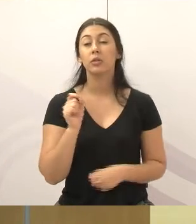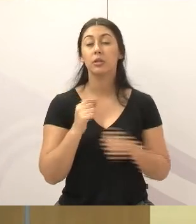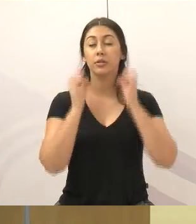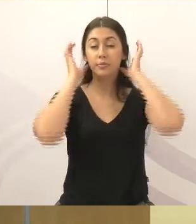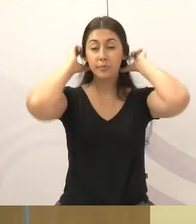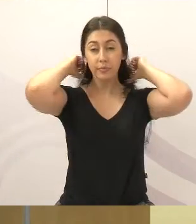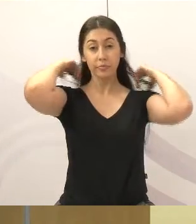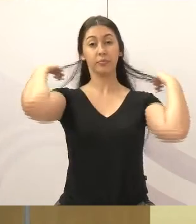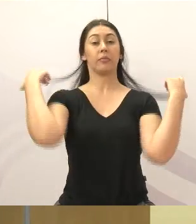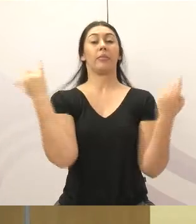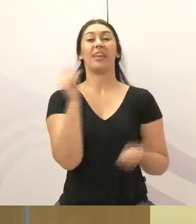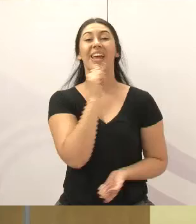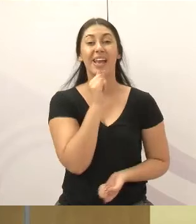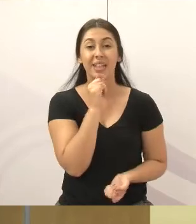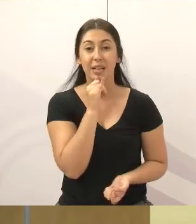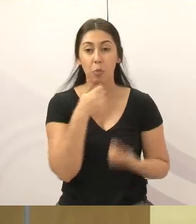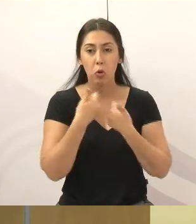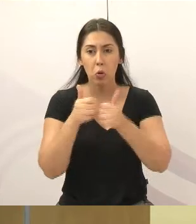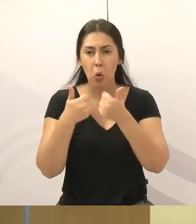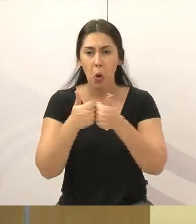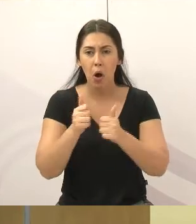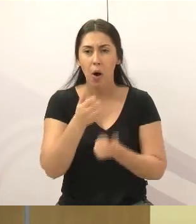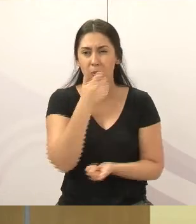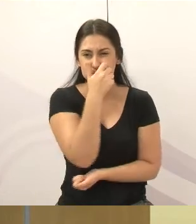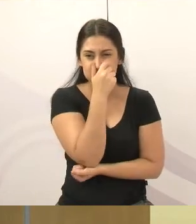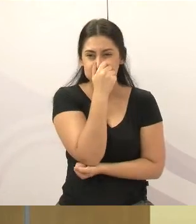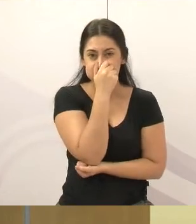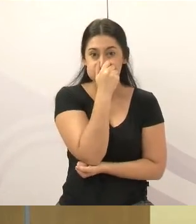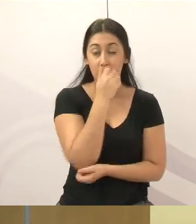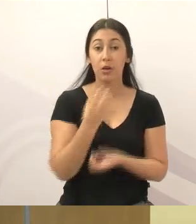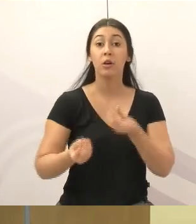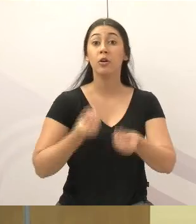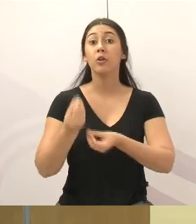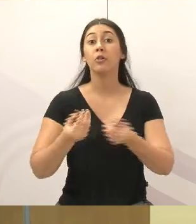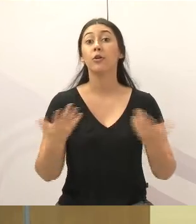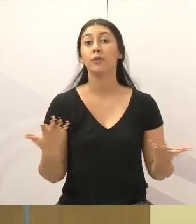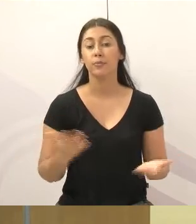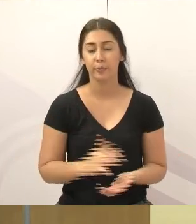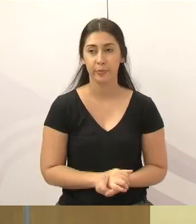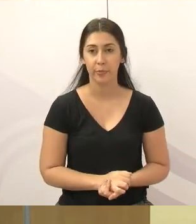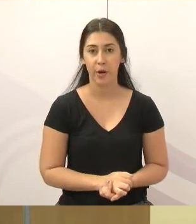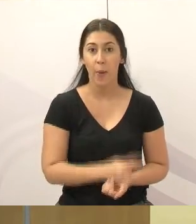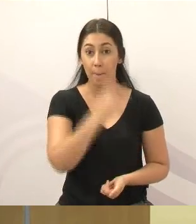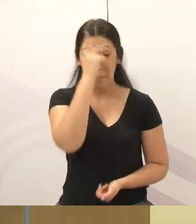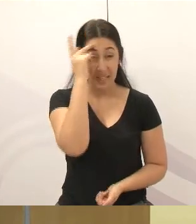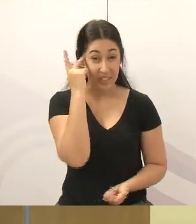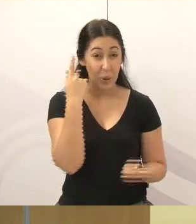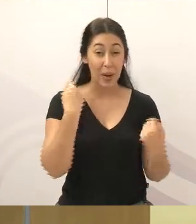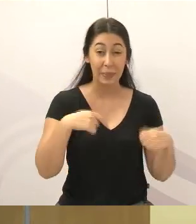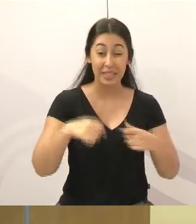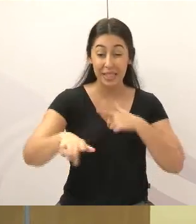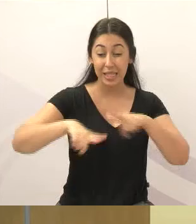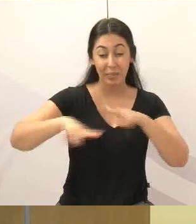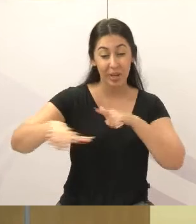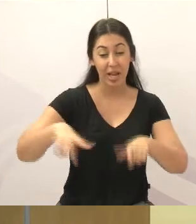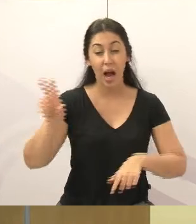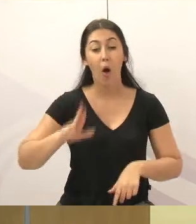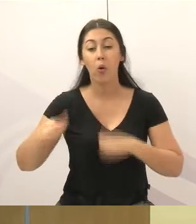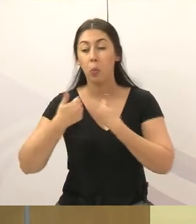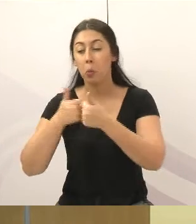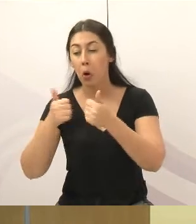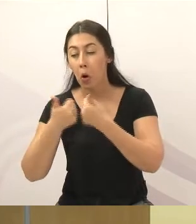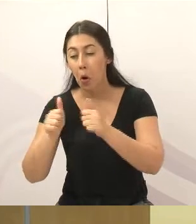aqui, os ônibus estão andando lotado. Como que vai ficar a situação desses trabalhadores que estão andando dentro do ônibus? Esse projeto vai incluir também